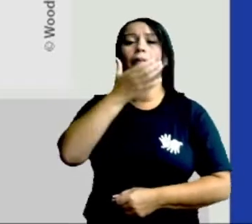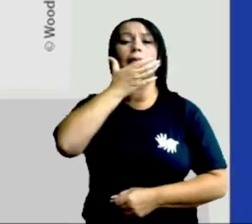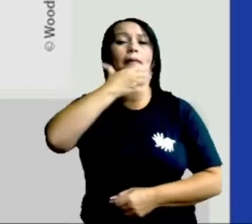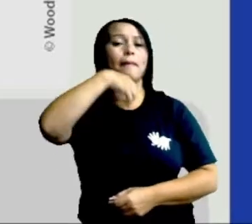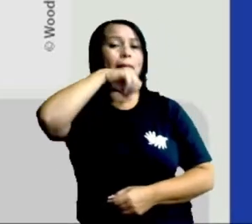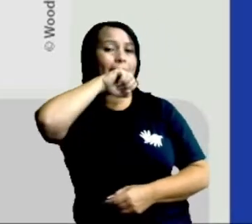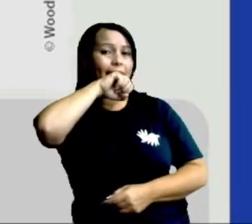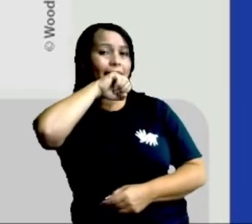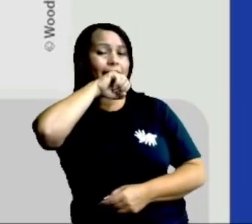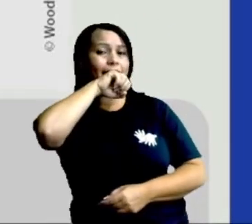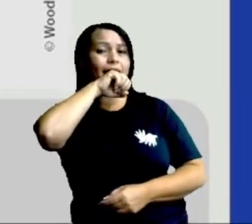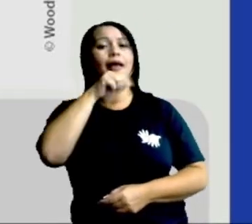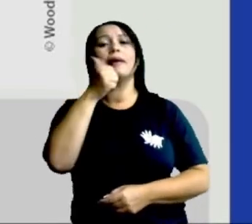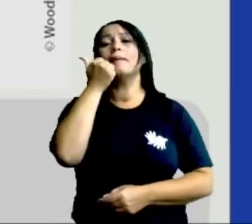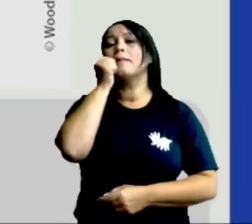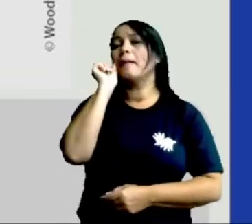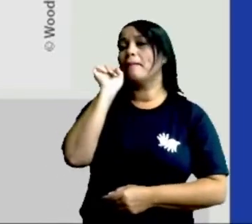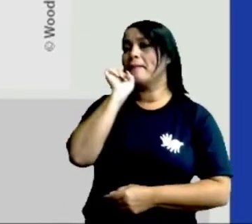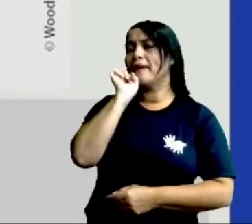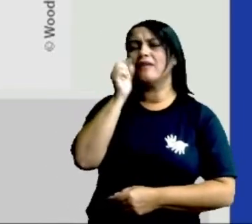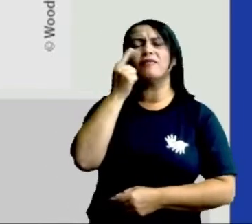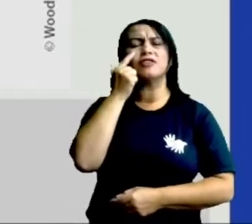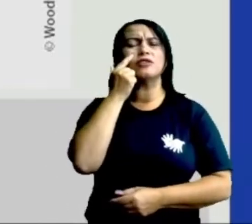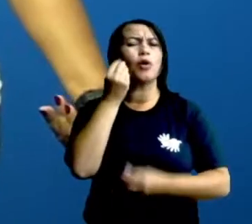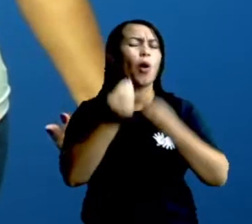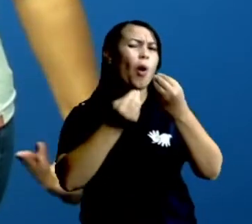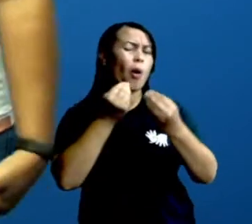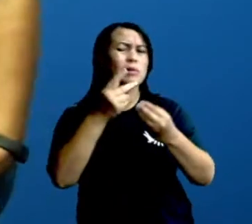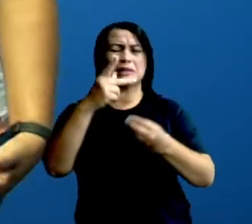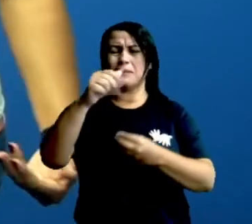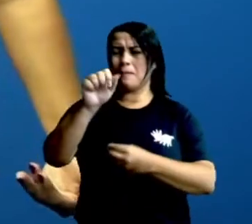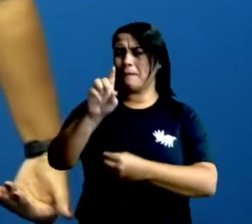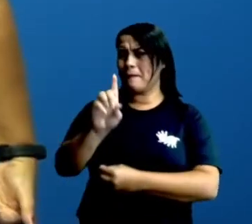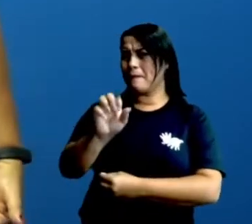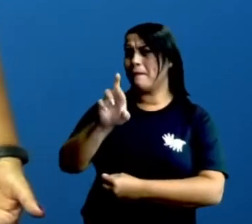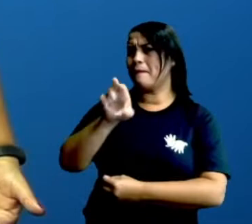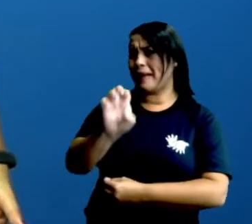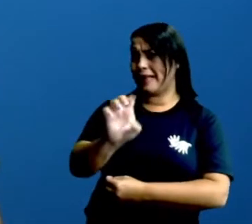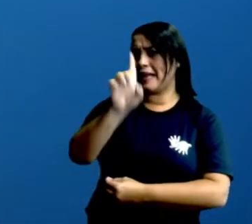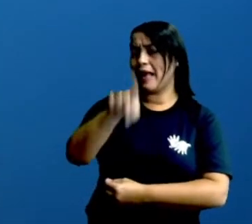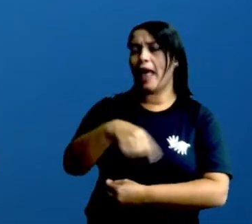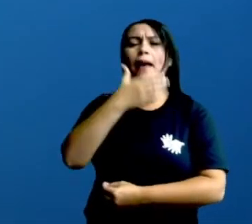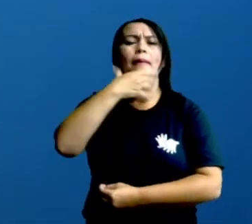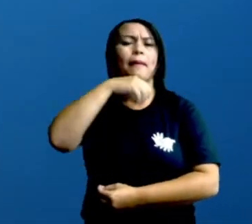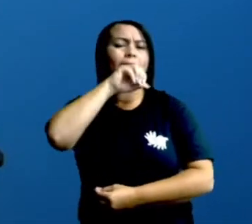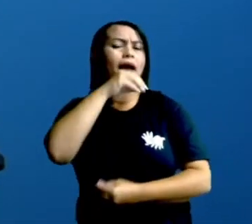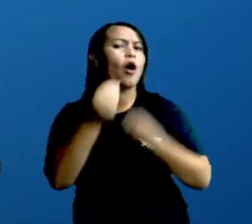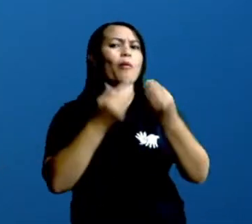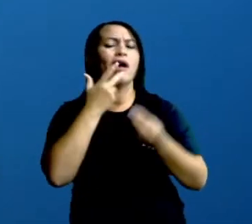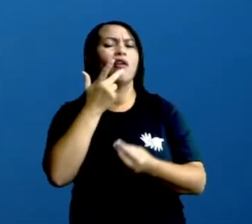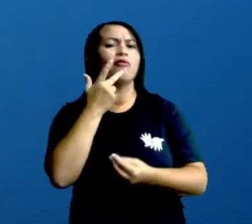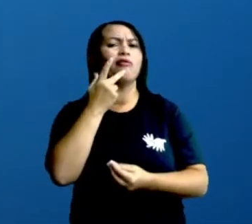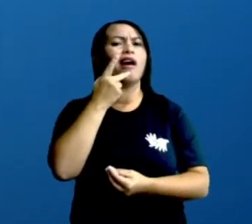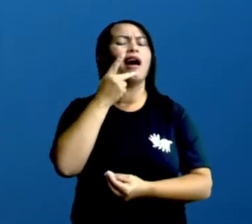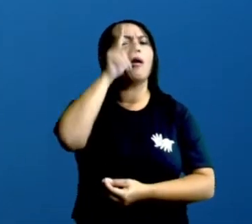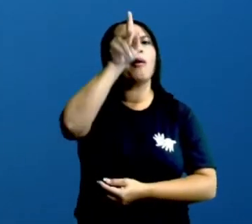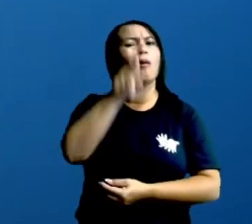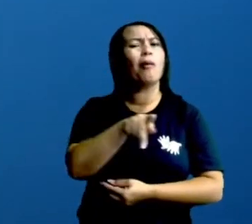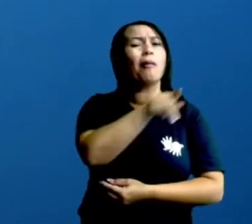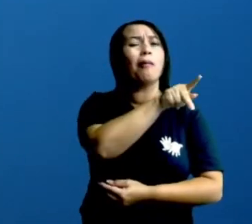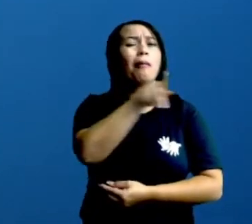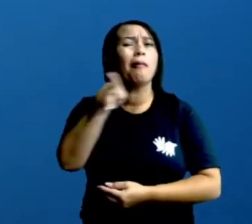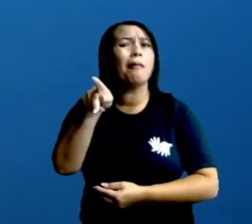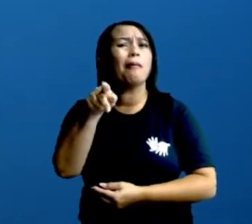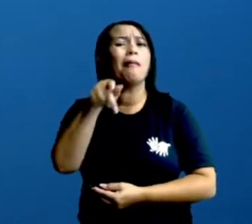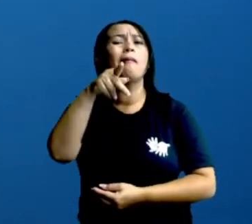pai, madre é mãe. Professora, se padre é pai em espanhol, como é que eu digo padre? É aquele